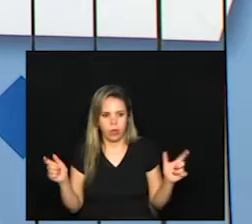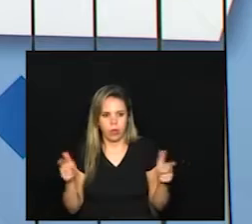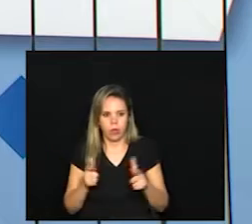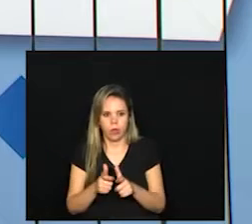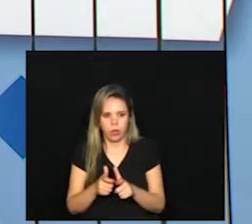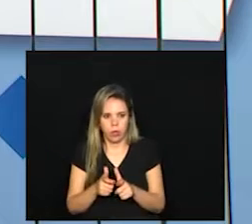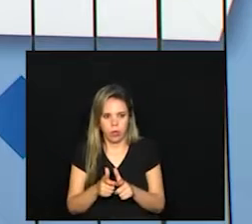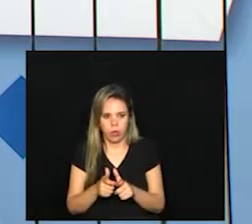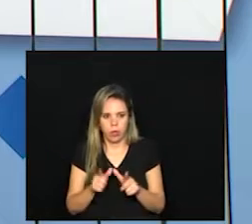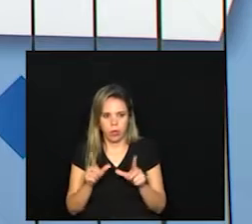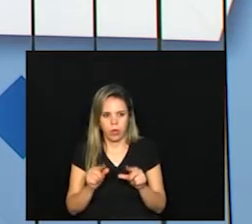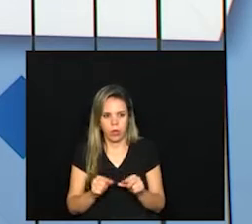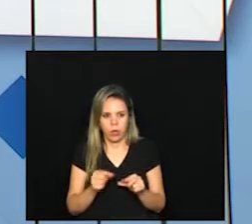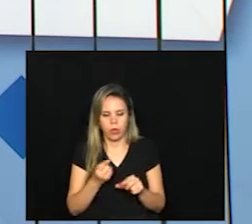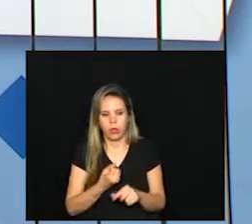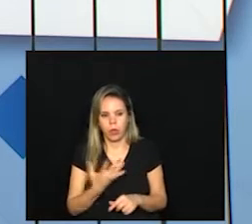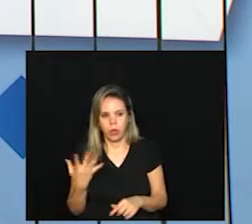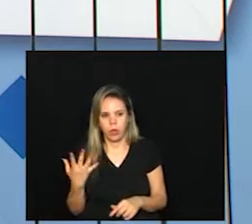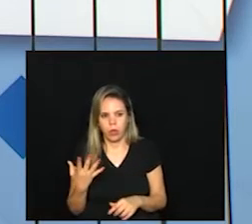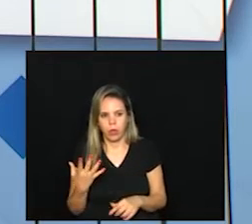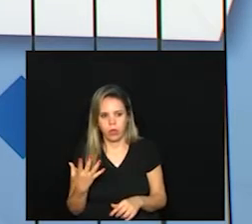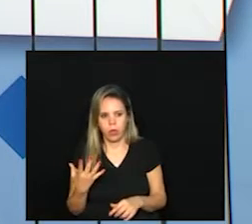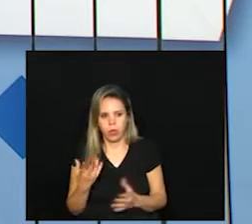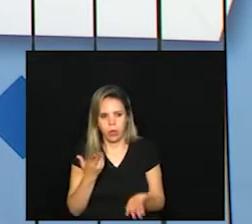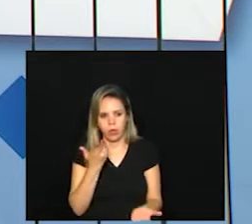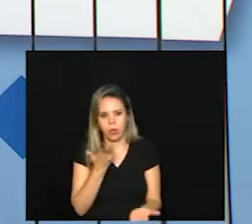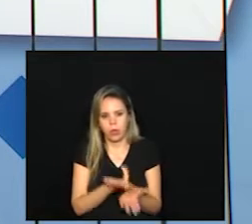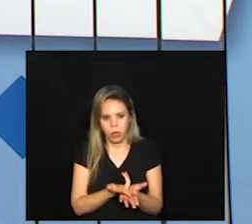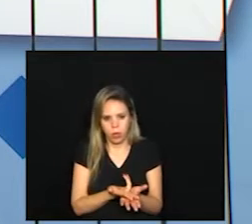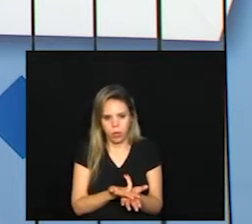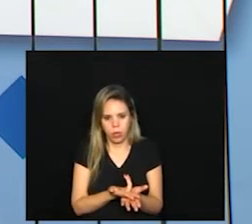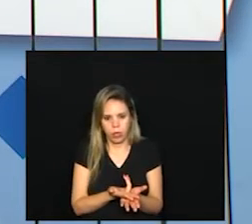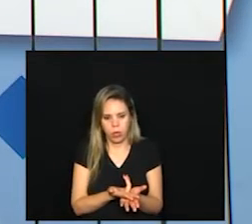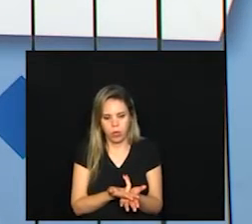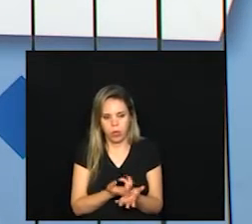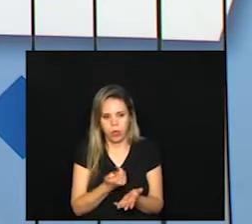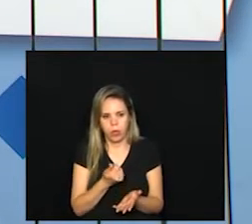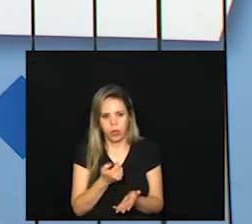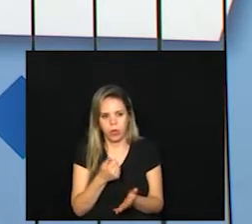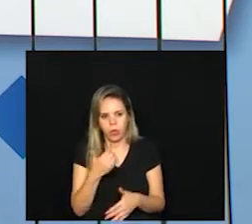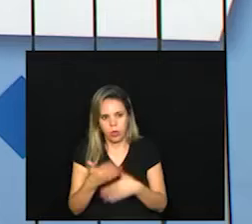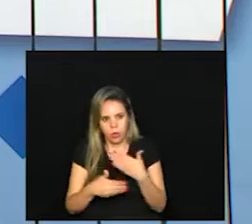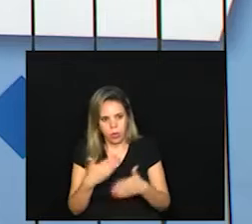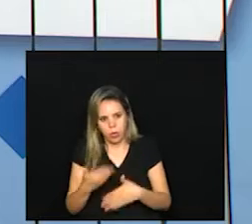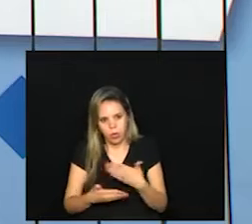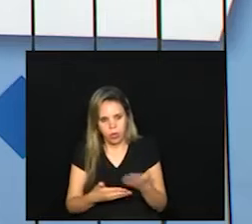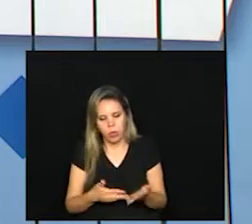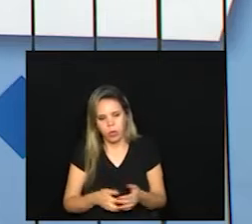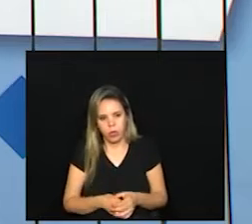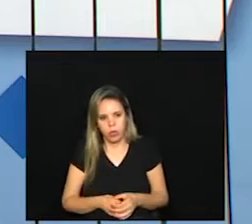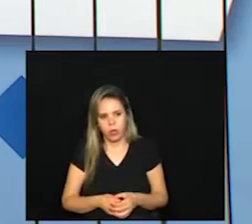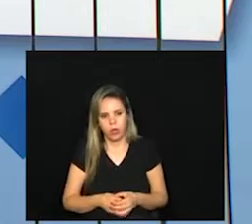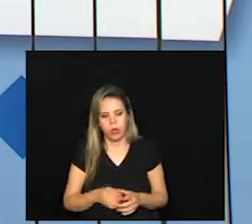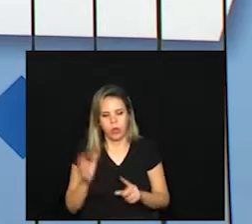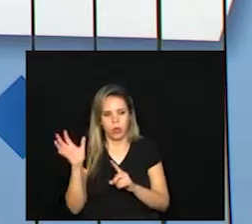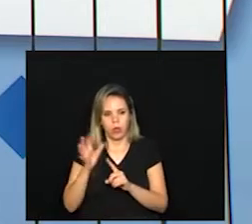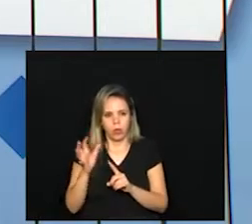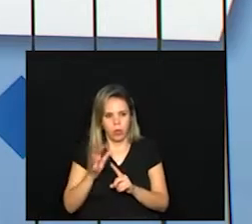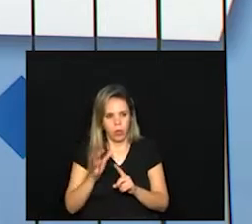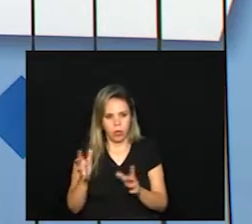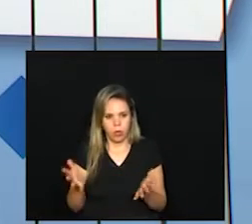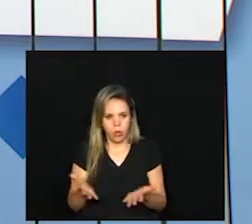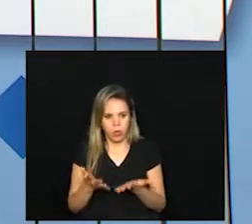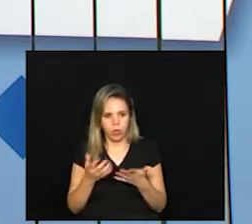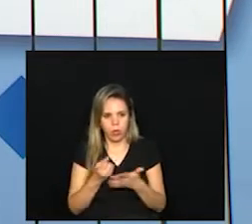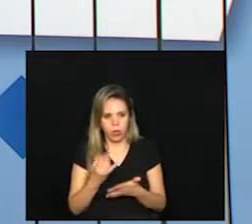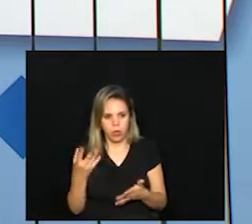uma pequena taxa de internação, o que aos poucos vai, então, tirando essa pressão